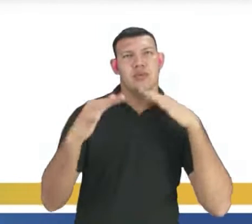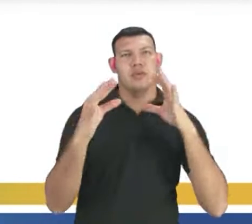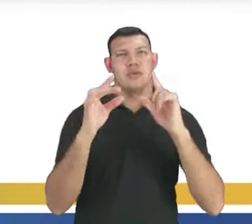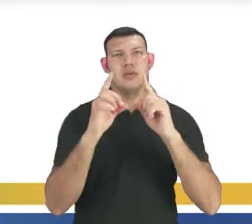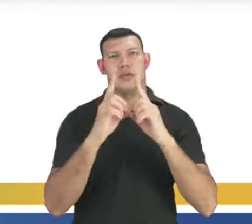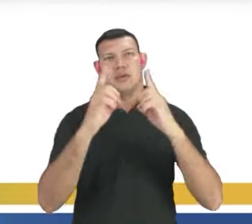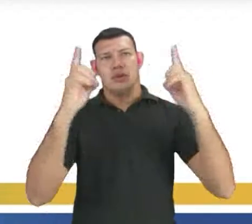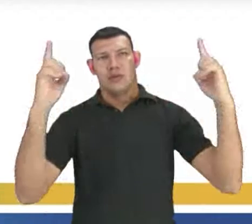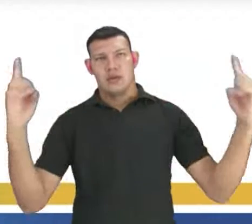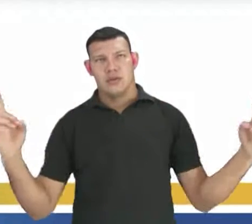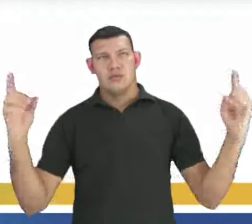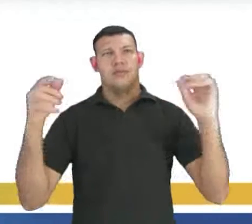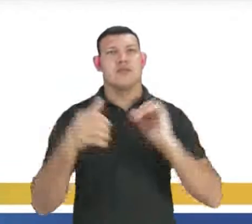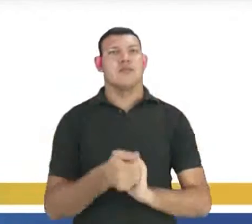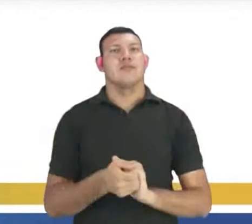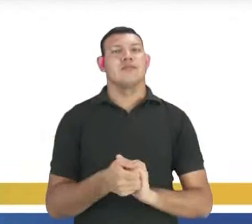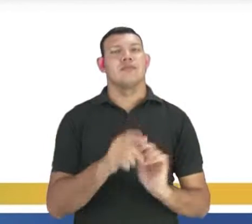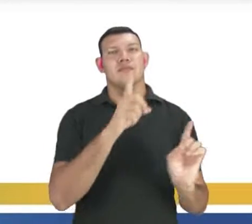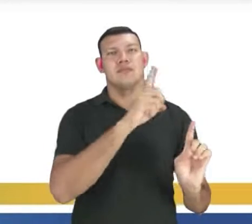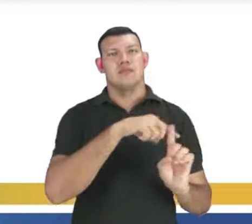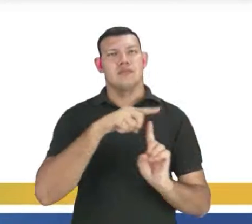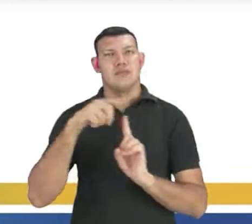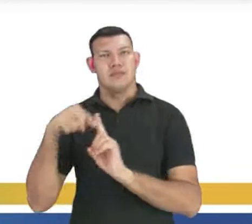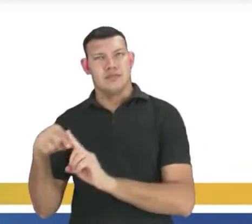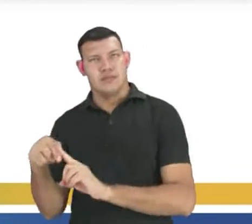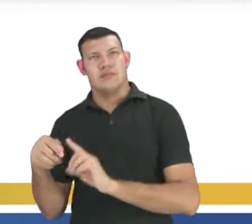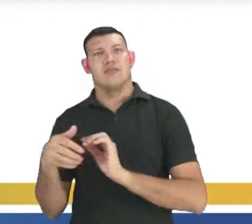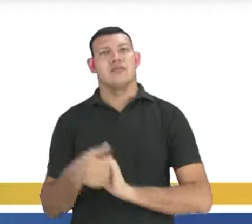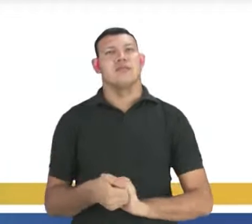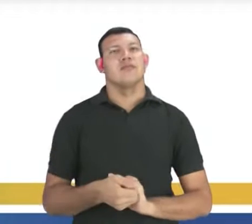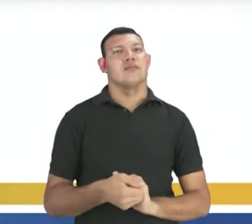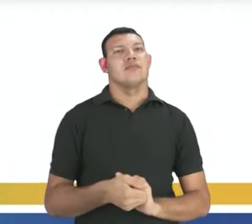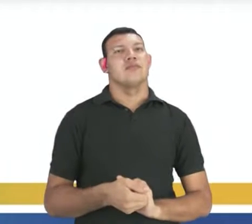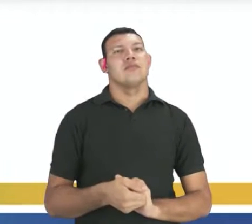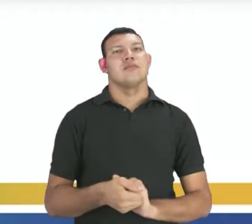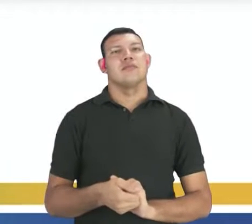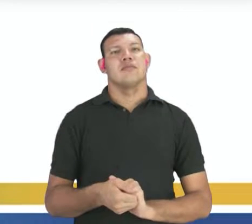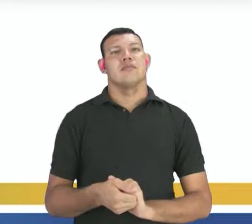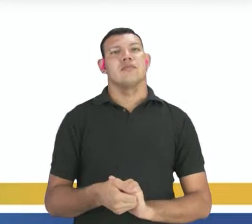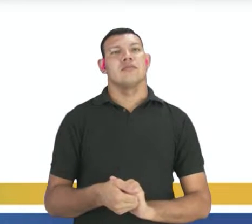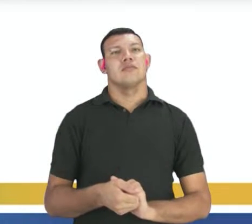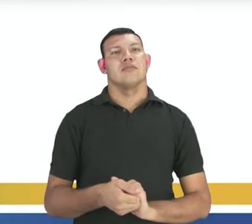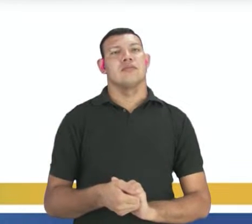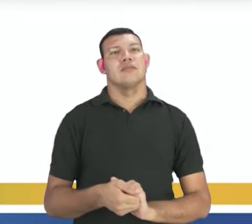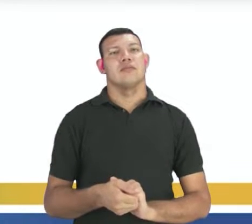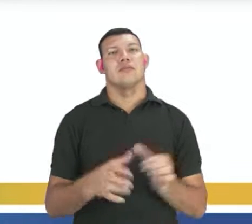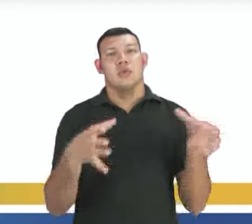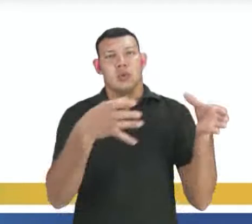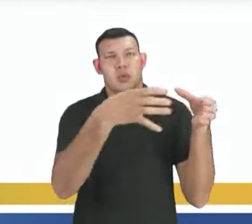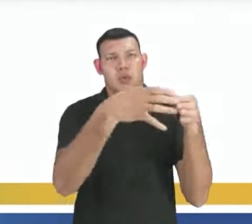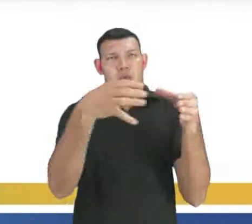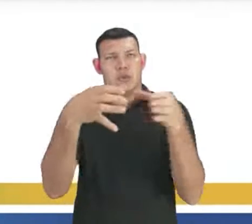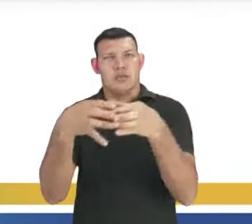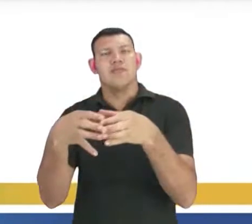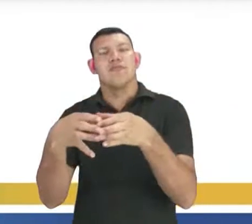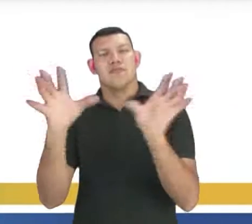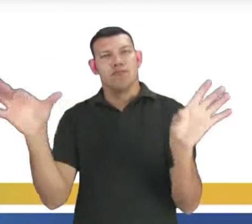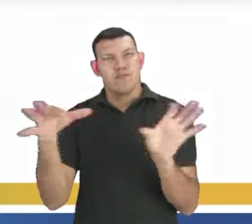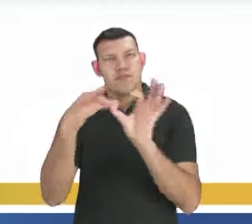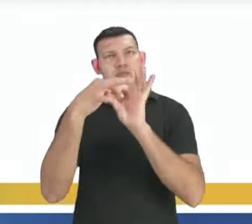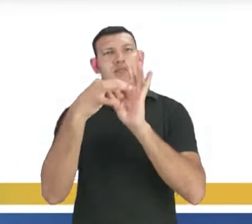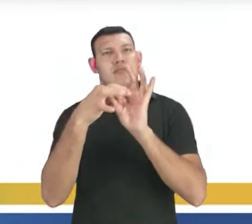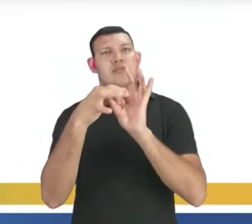entre oponentes, tipo de meta do enfrentamento, e esses agrupamentos unem